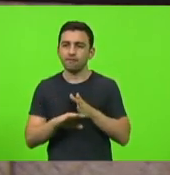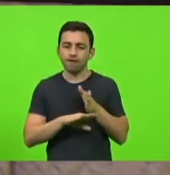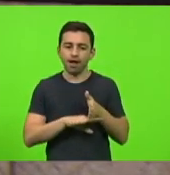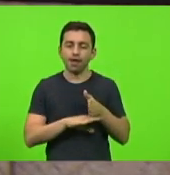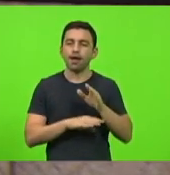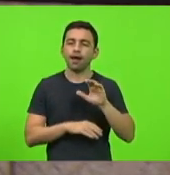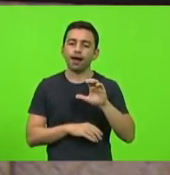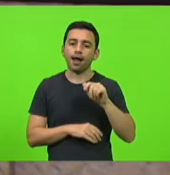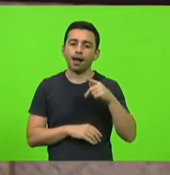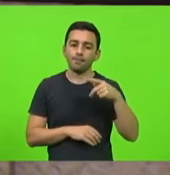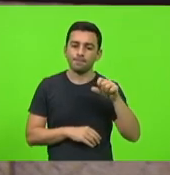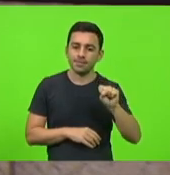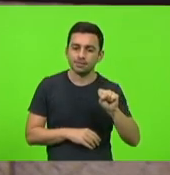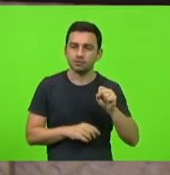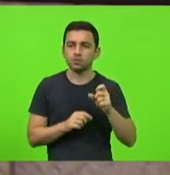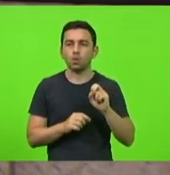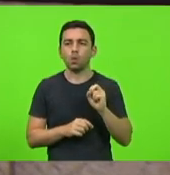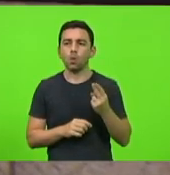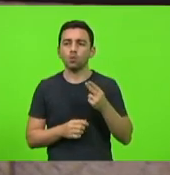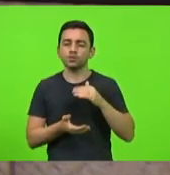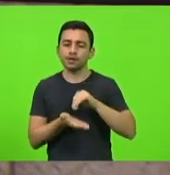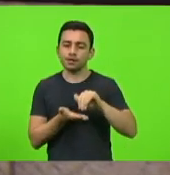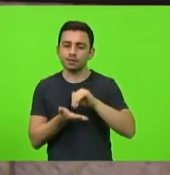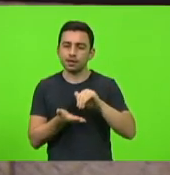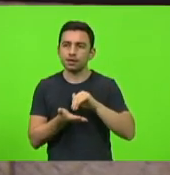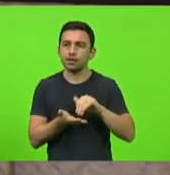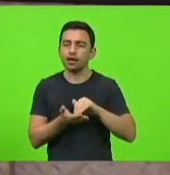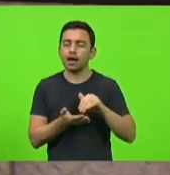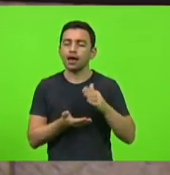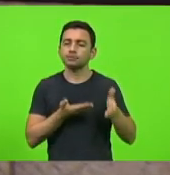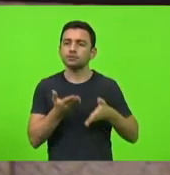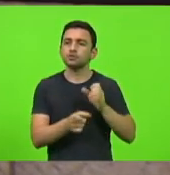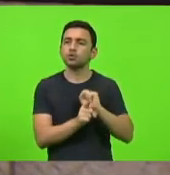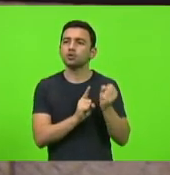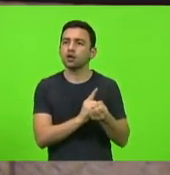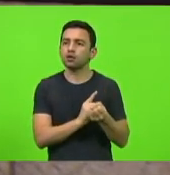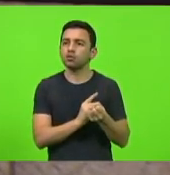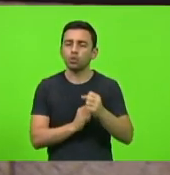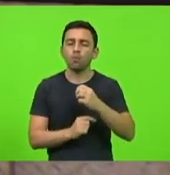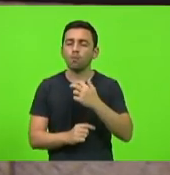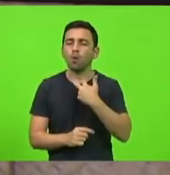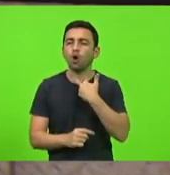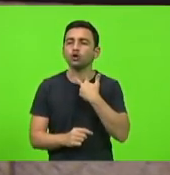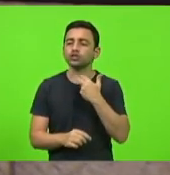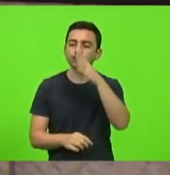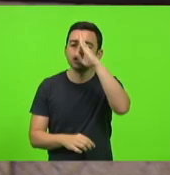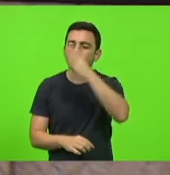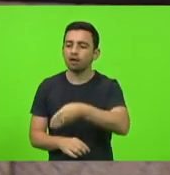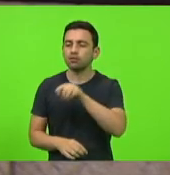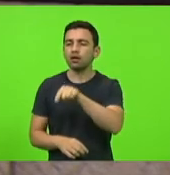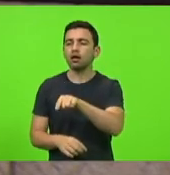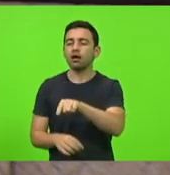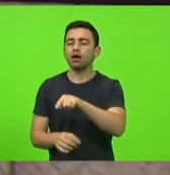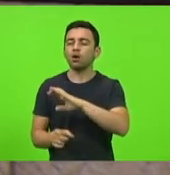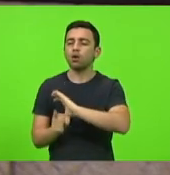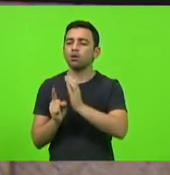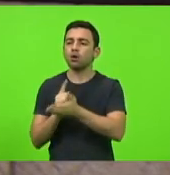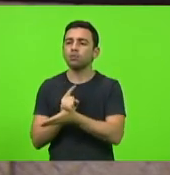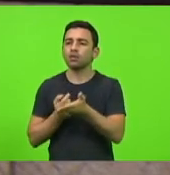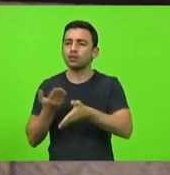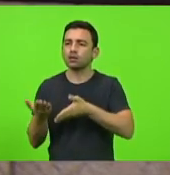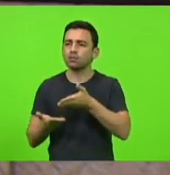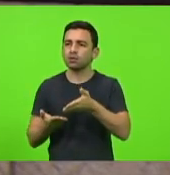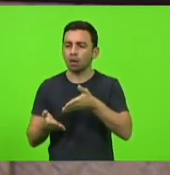pela Secretaria de Assistência Social, não podendo ir direto à comunidade terapêutica. Isto é, impediram que a